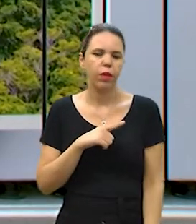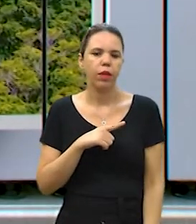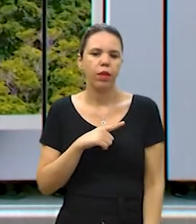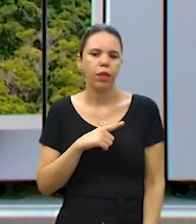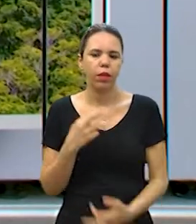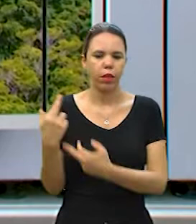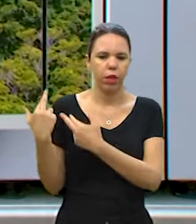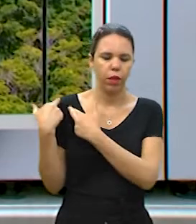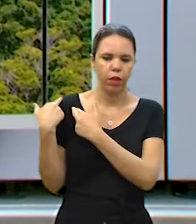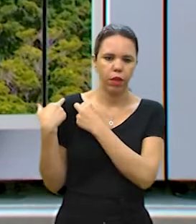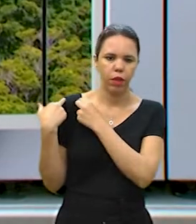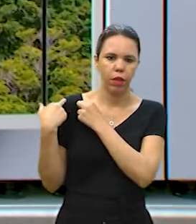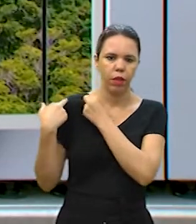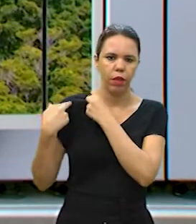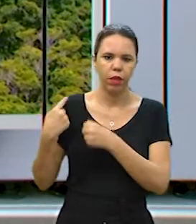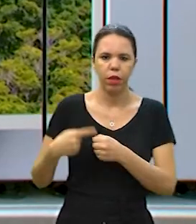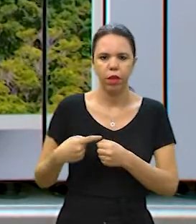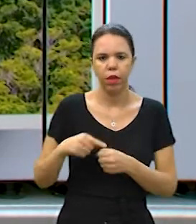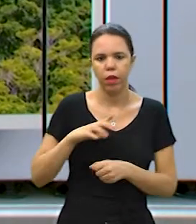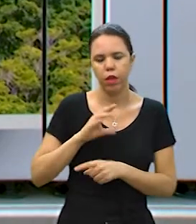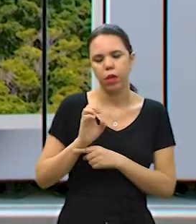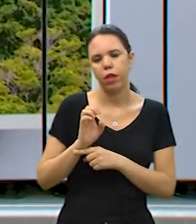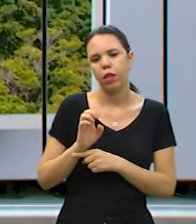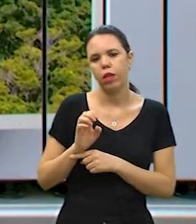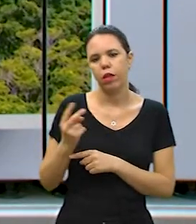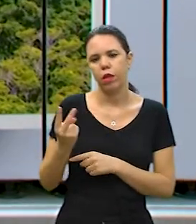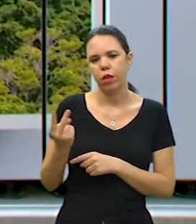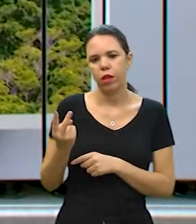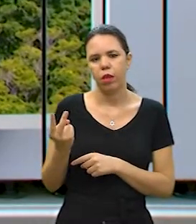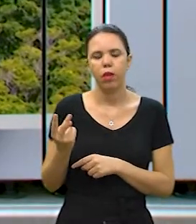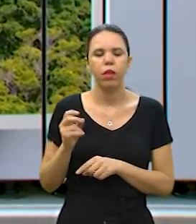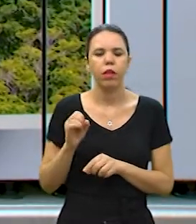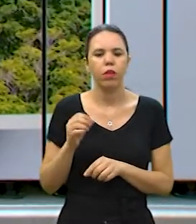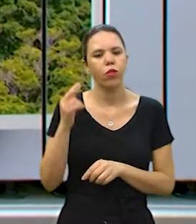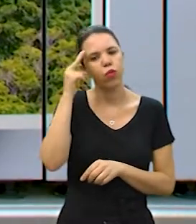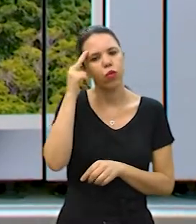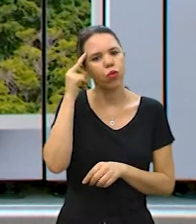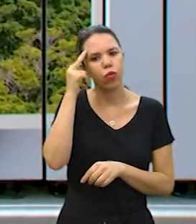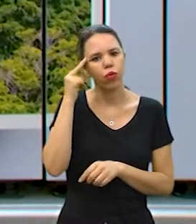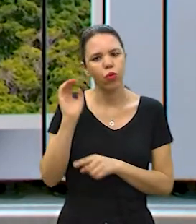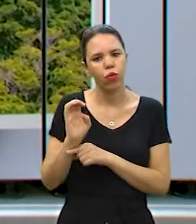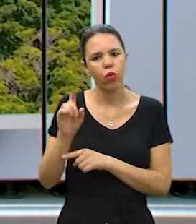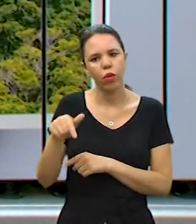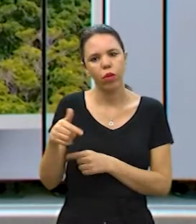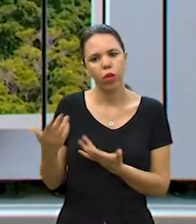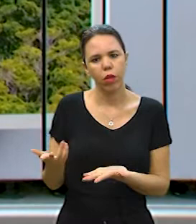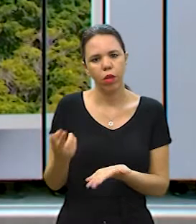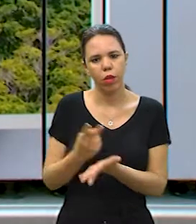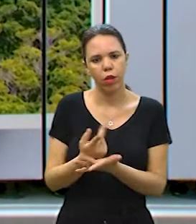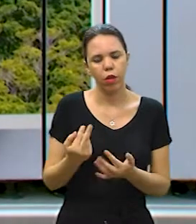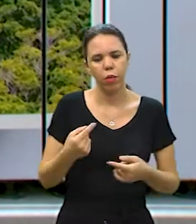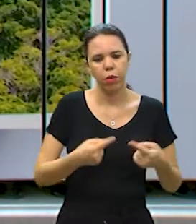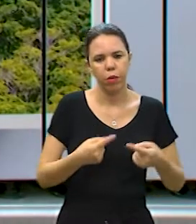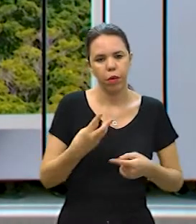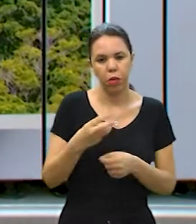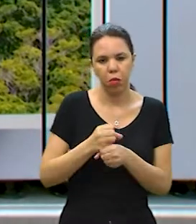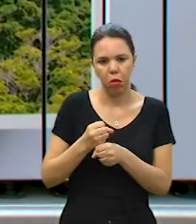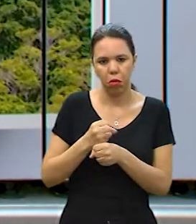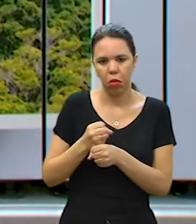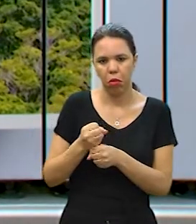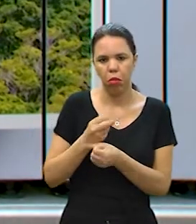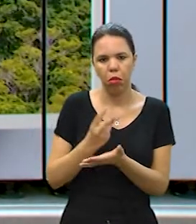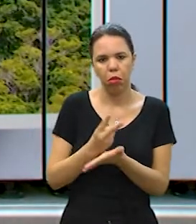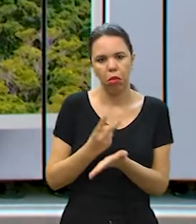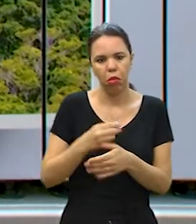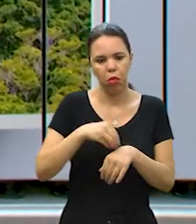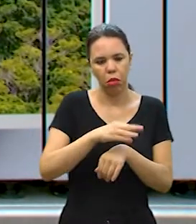cruzamento de responsabilidades do município e do Estado. Agora, o sonho do Estado, que é a mesma política há 30 anos, sempre